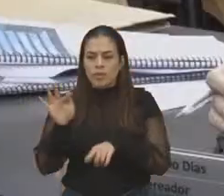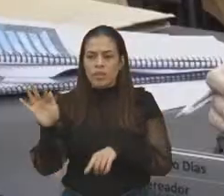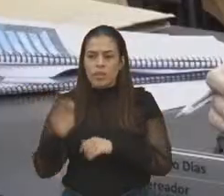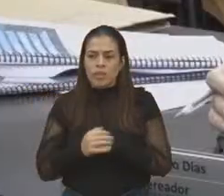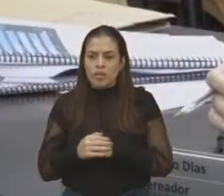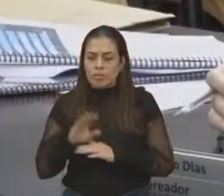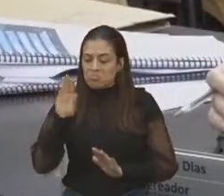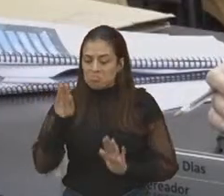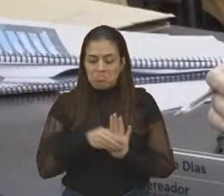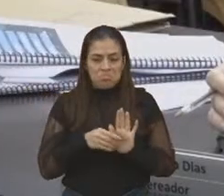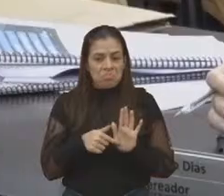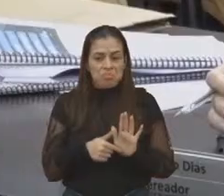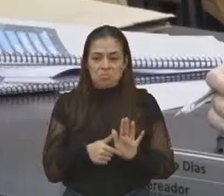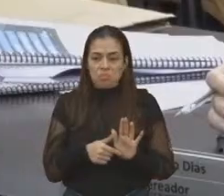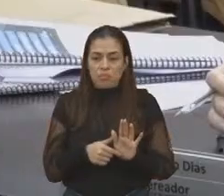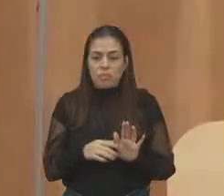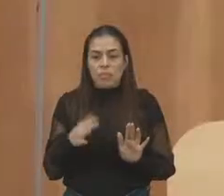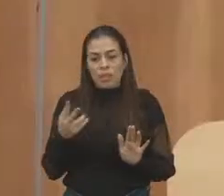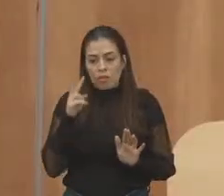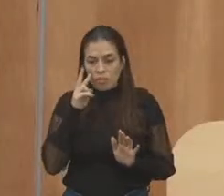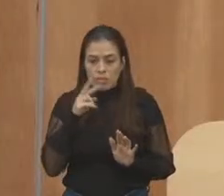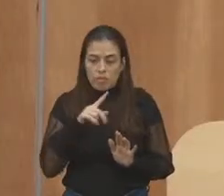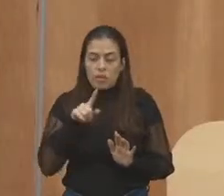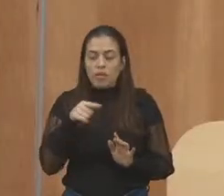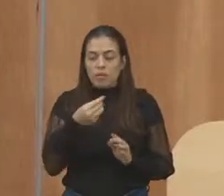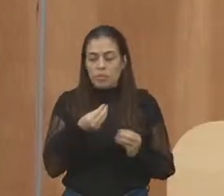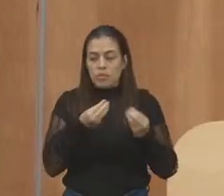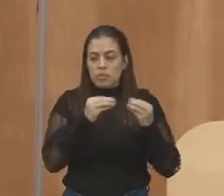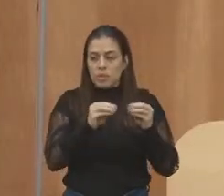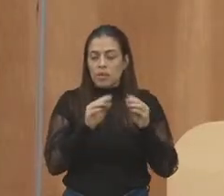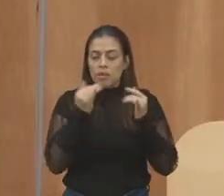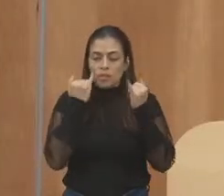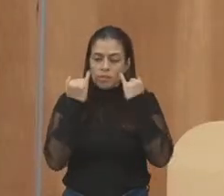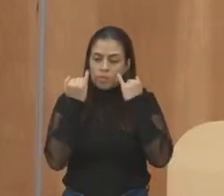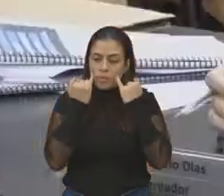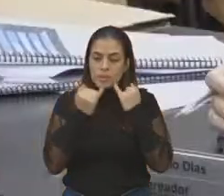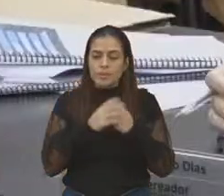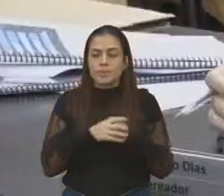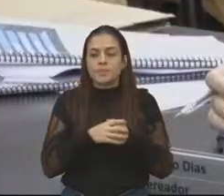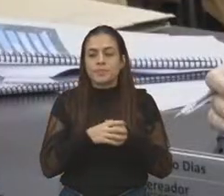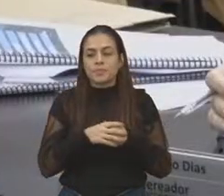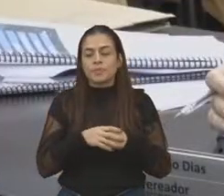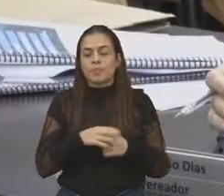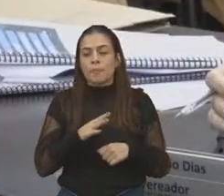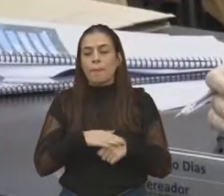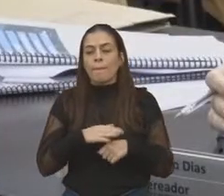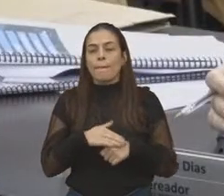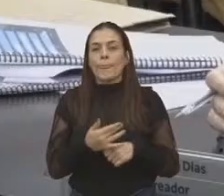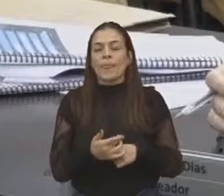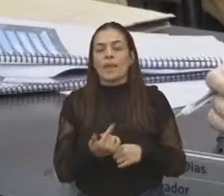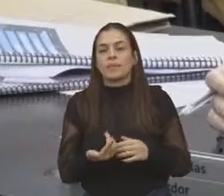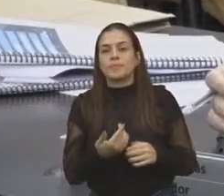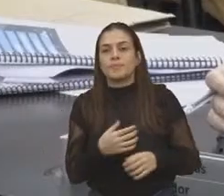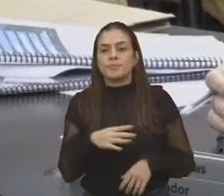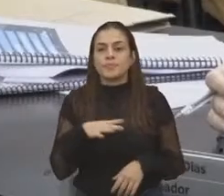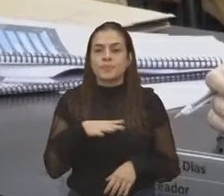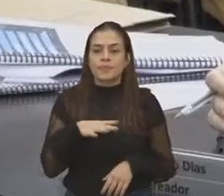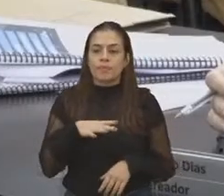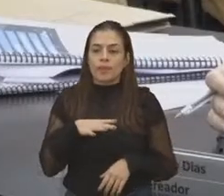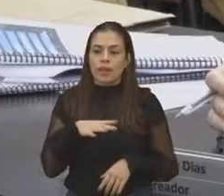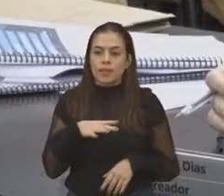Não está aqui. Tá, eu vou checar, eu te passo essa informação. A ação está prevista aqui, ó, no Cidade